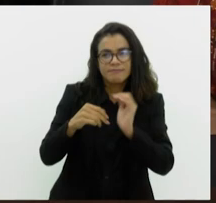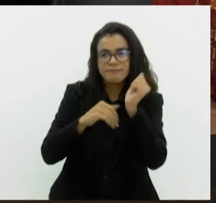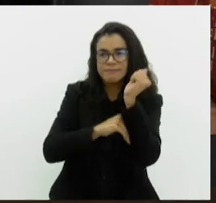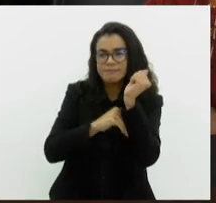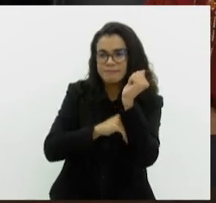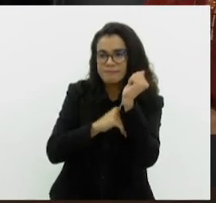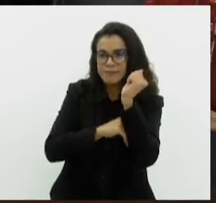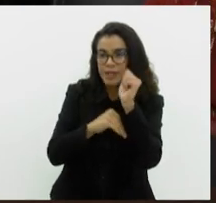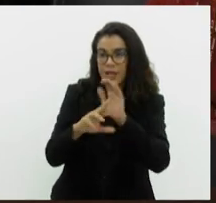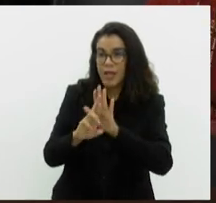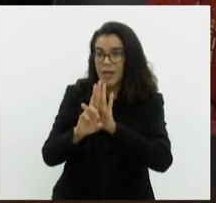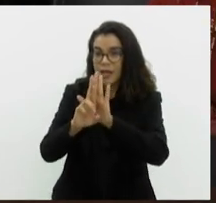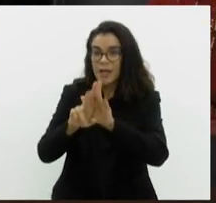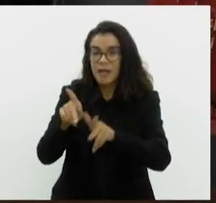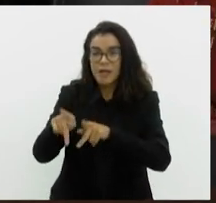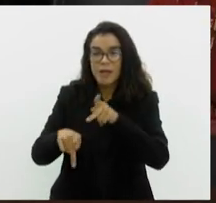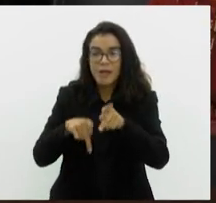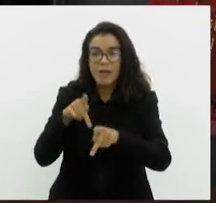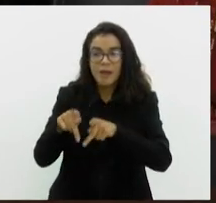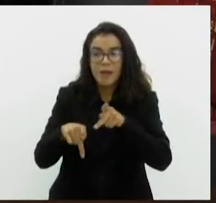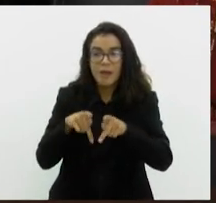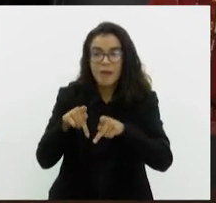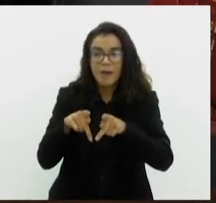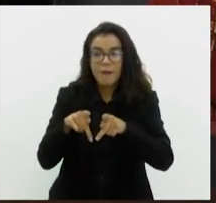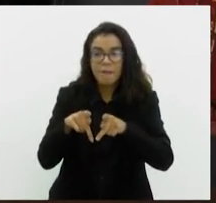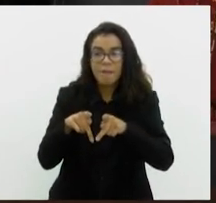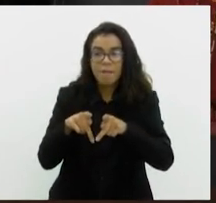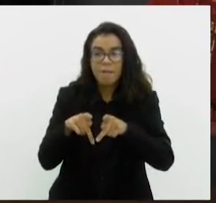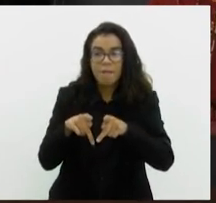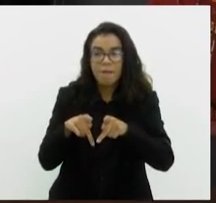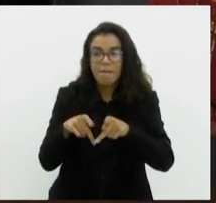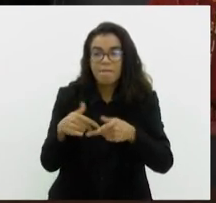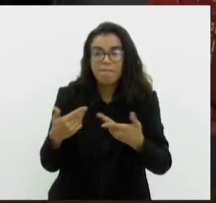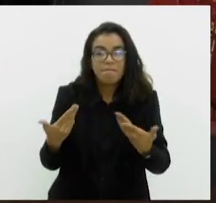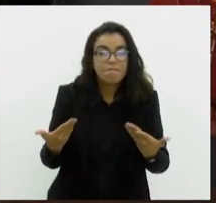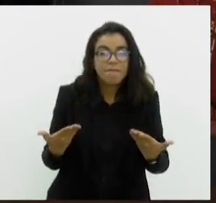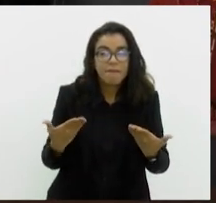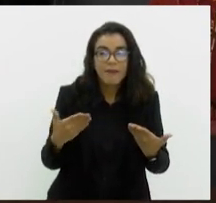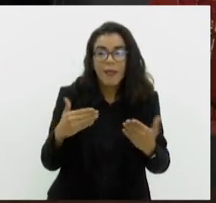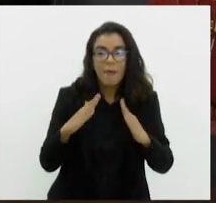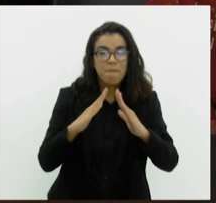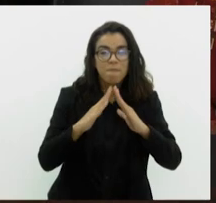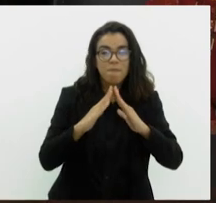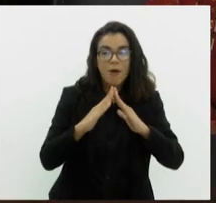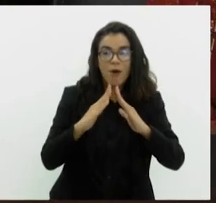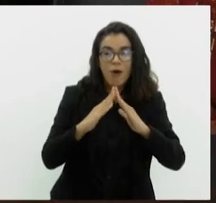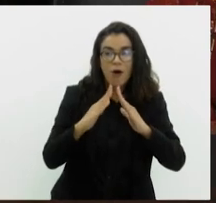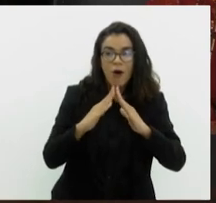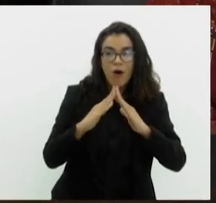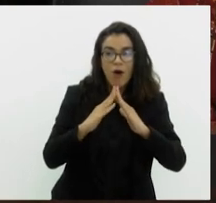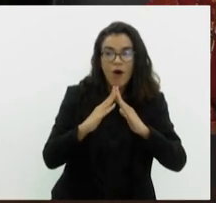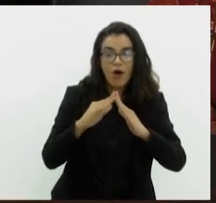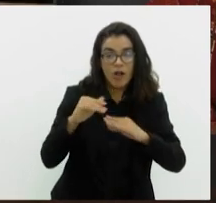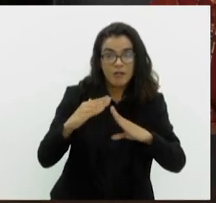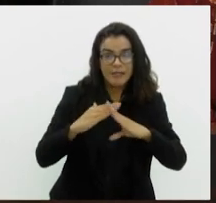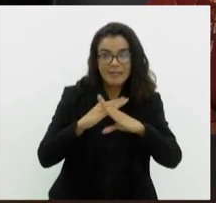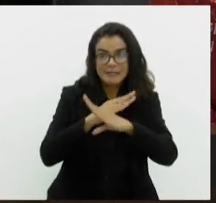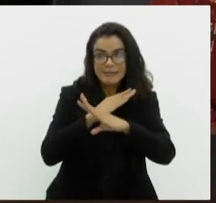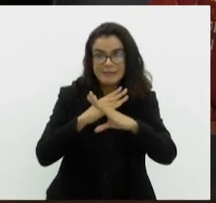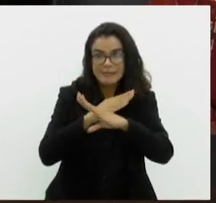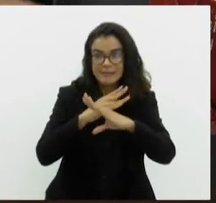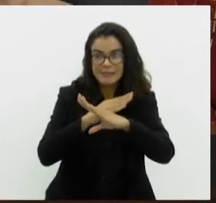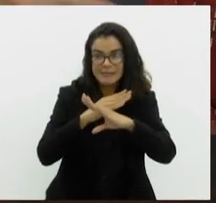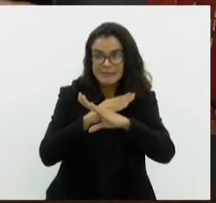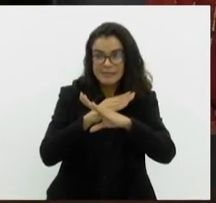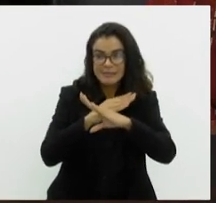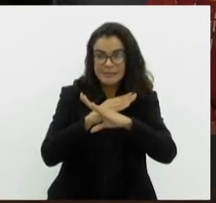do povo, porque ninguém mora na União, ninguém mora no Estado, todo mundo mora numa cidade.